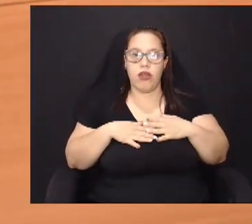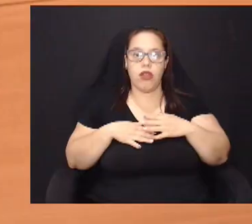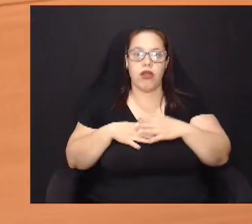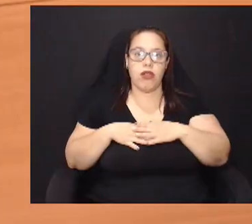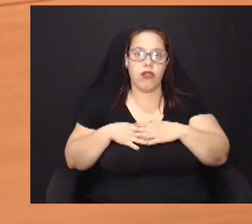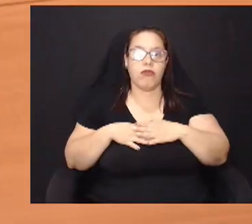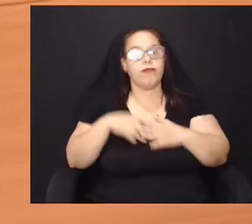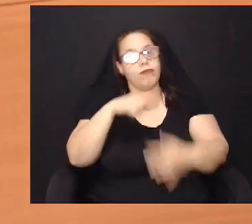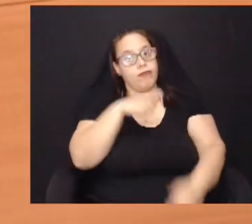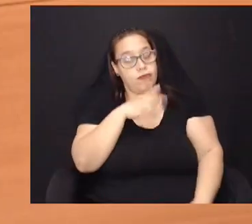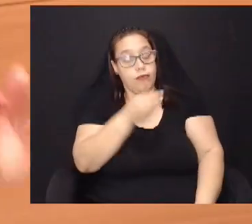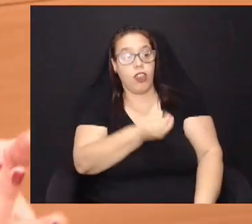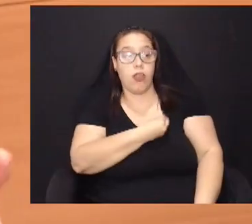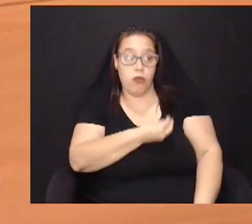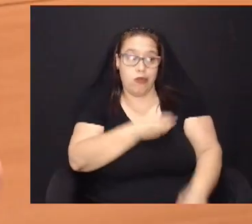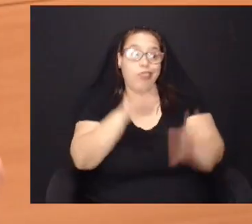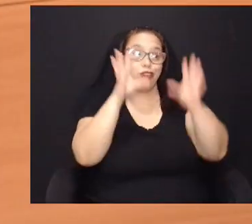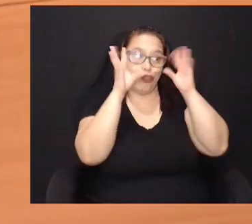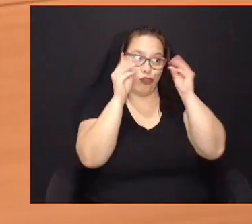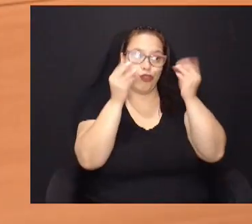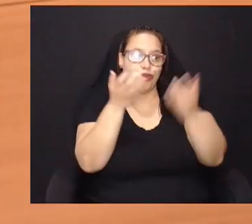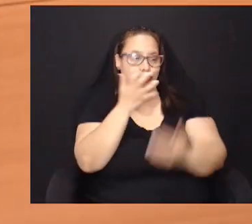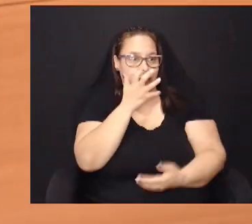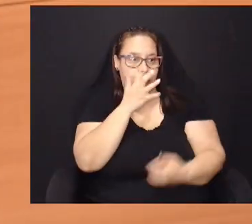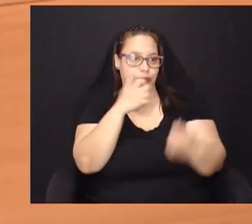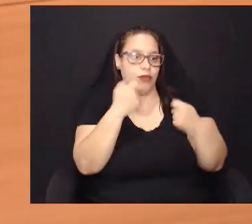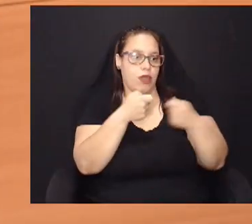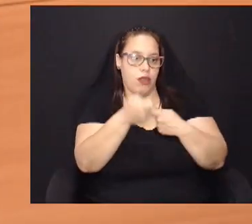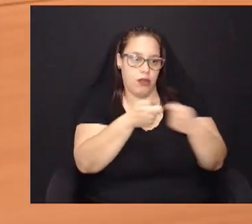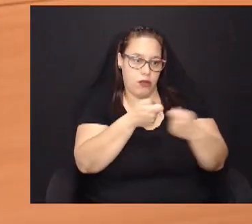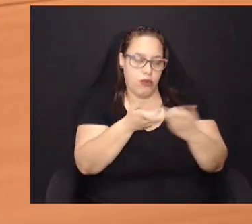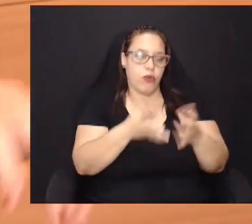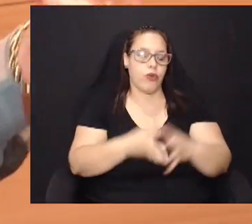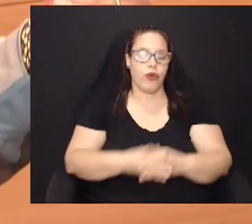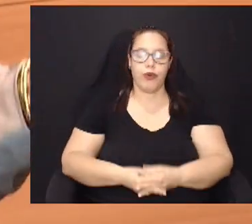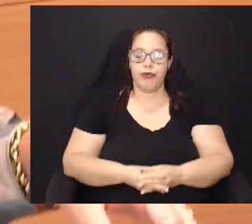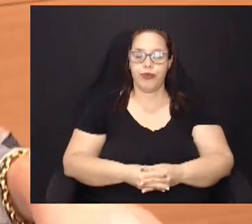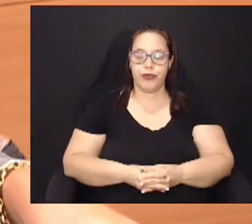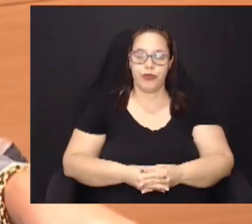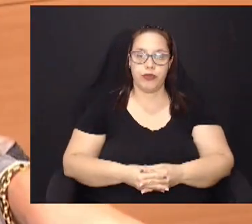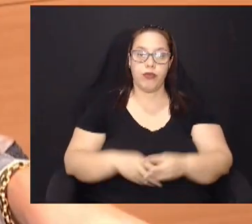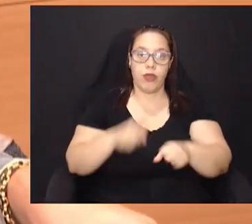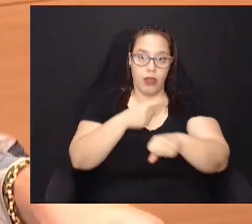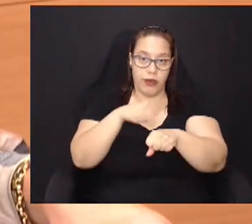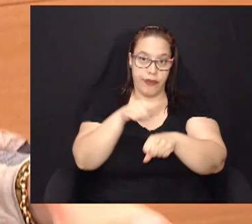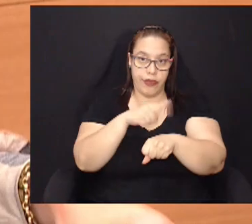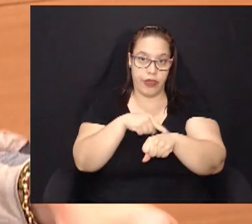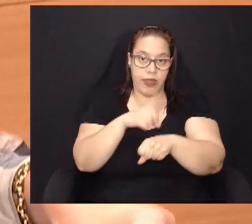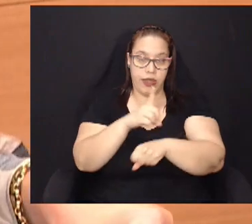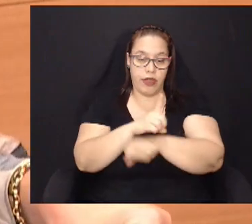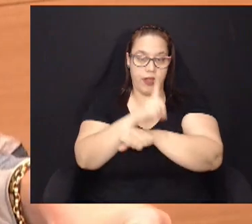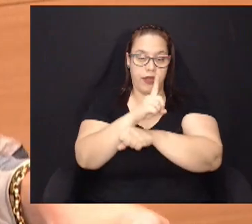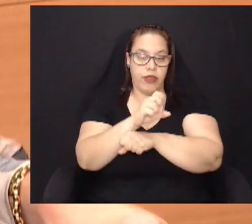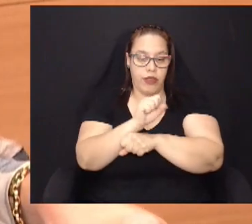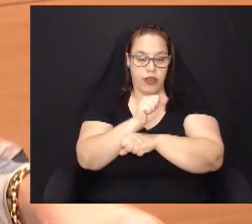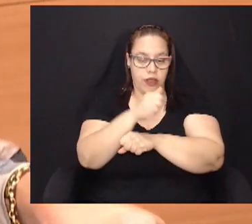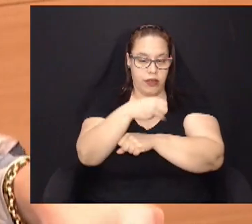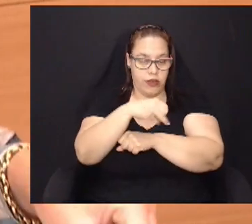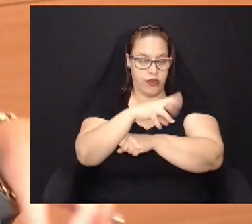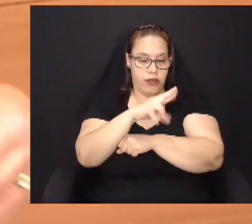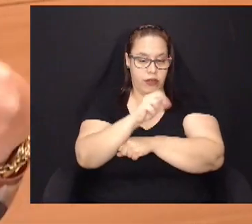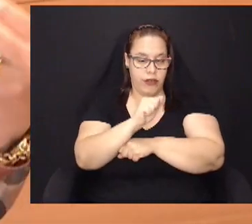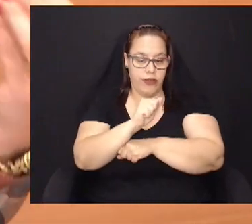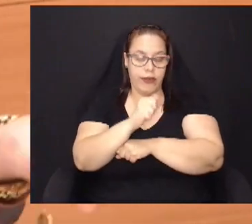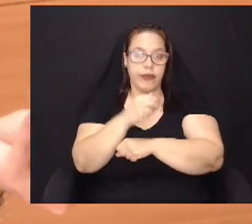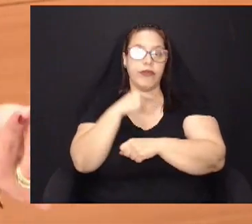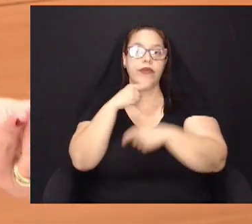tem uma vida noturna e a gente precisa regularizar isso. Então, a questão do horário, como a doutora Samira colocou, a dúvida de vocês é por